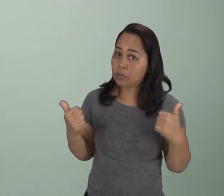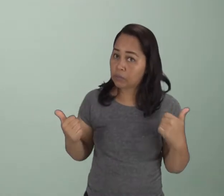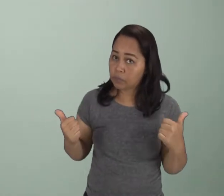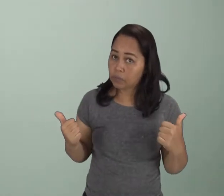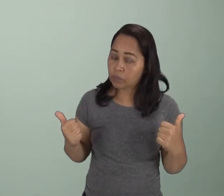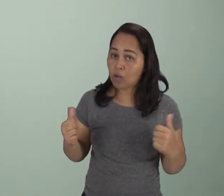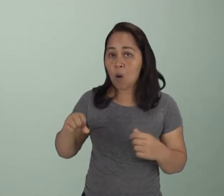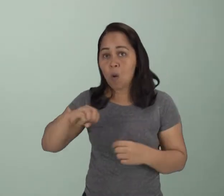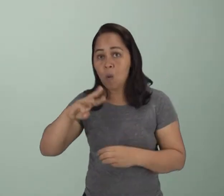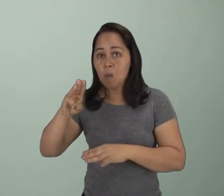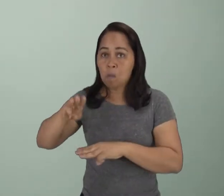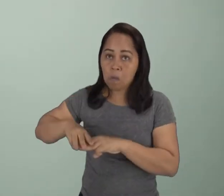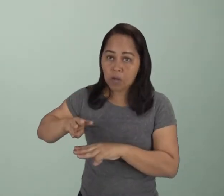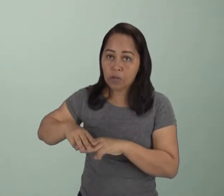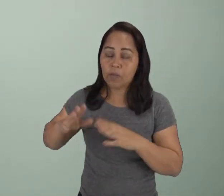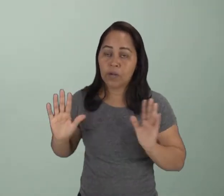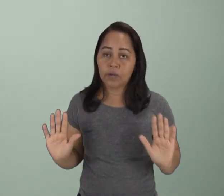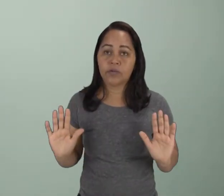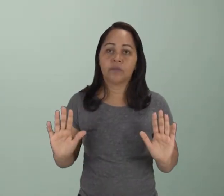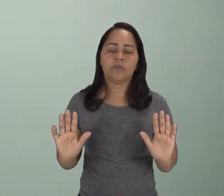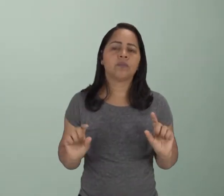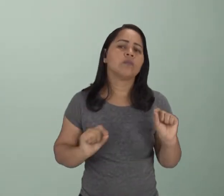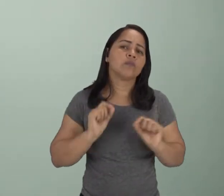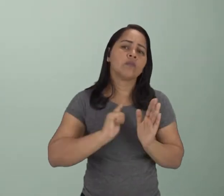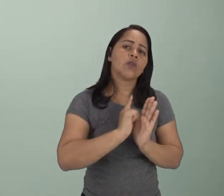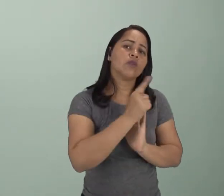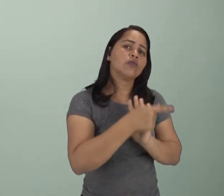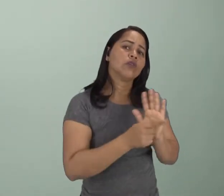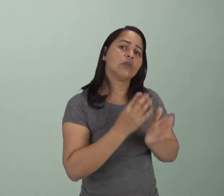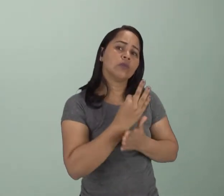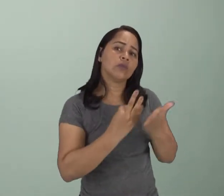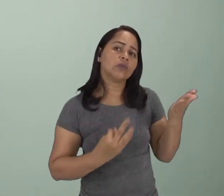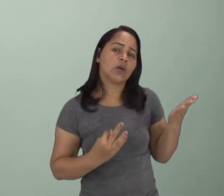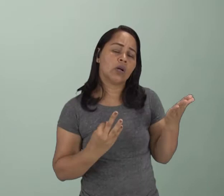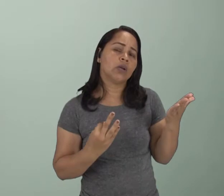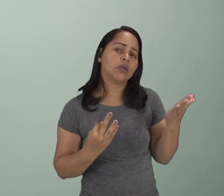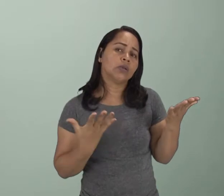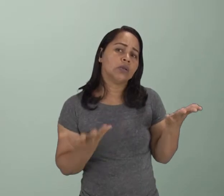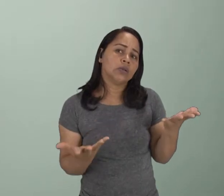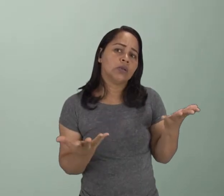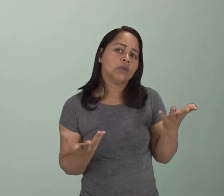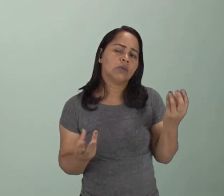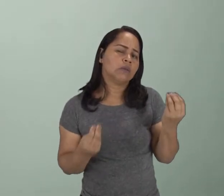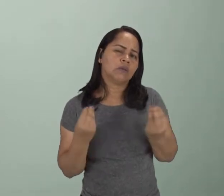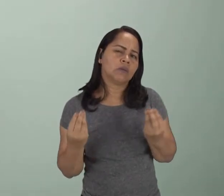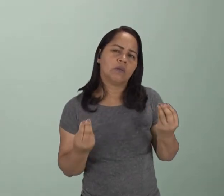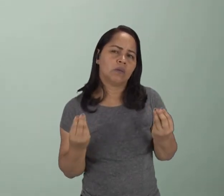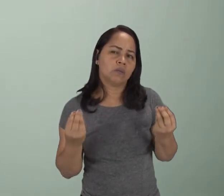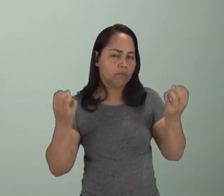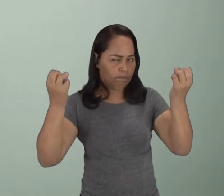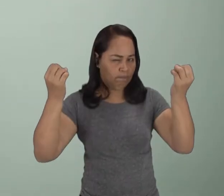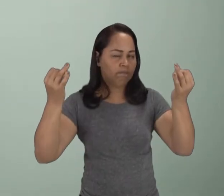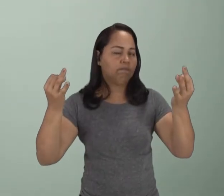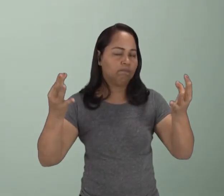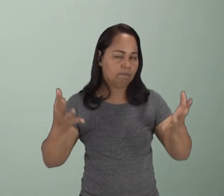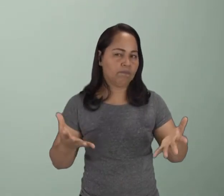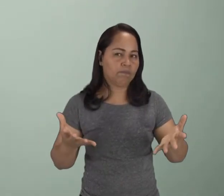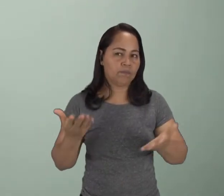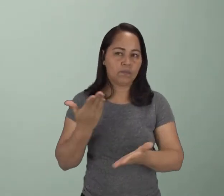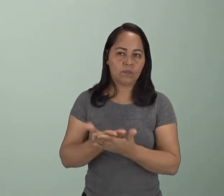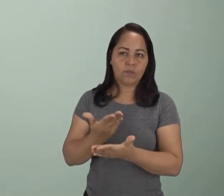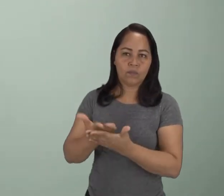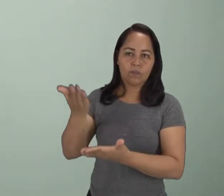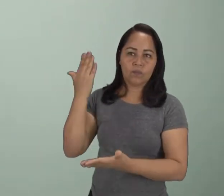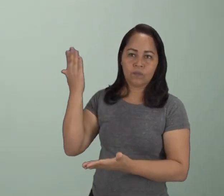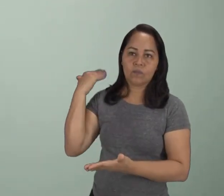o tema que nós vamos trabalhar hoje são os gêneros textuais. E qual é a função desses gêneros textuais? Em aulas anteriores, nós